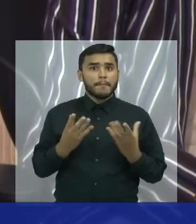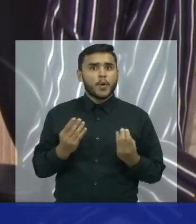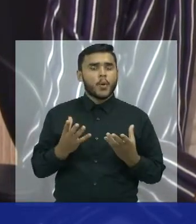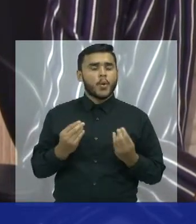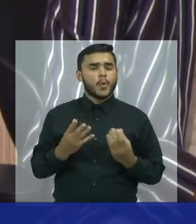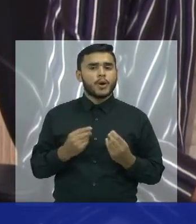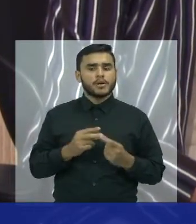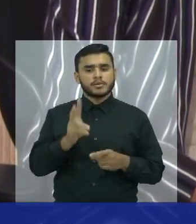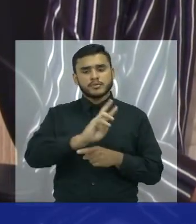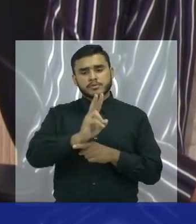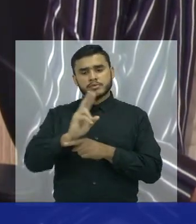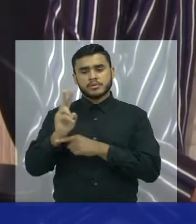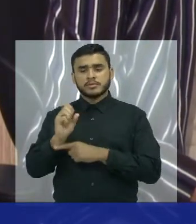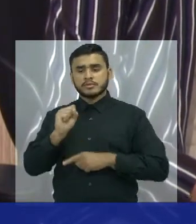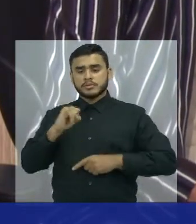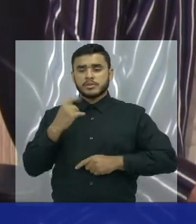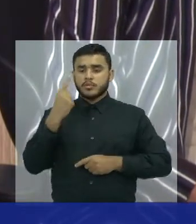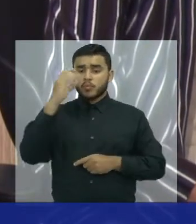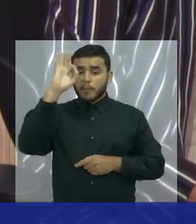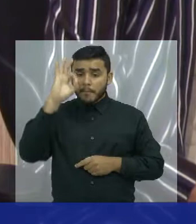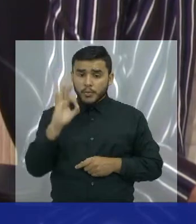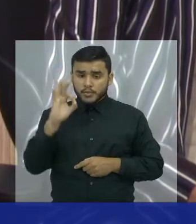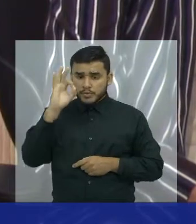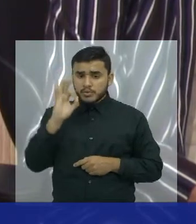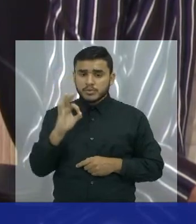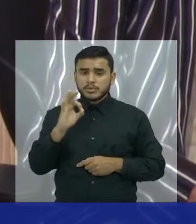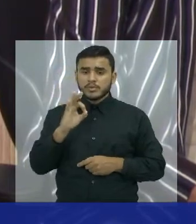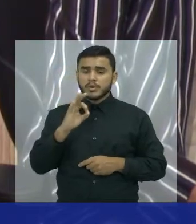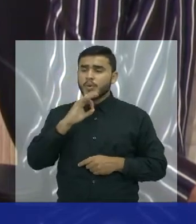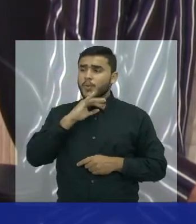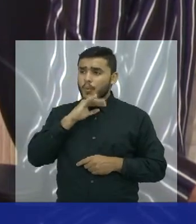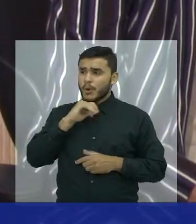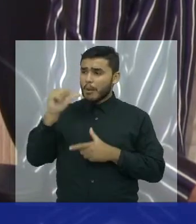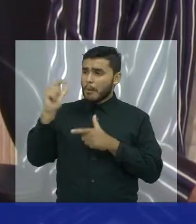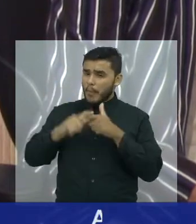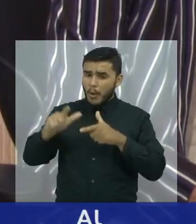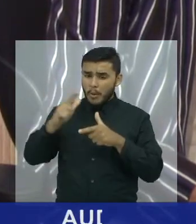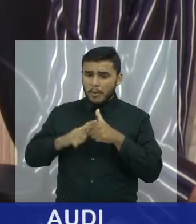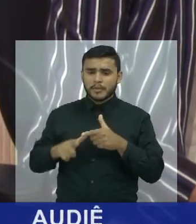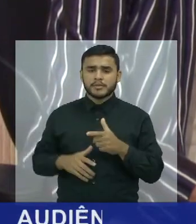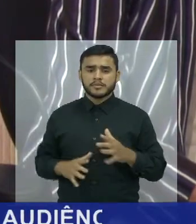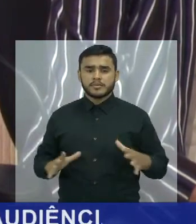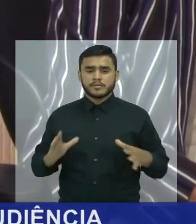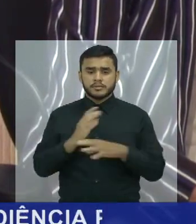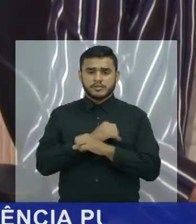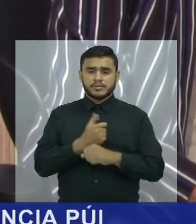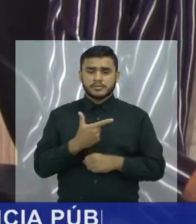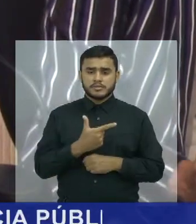Se 1% delas fossem problemáticas, assim, a gente teria